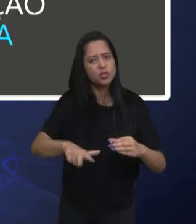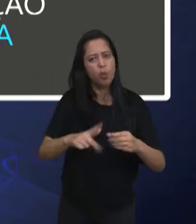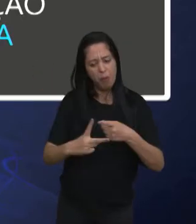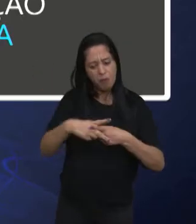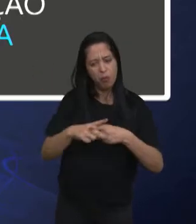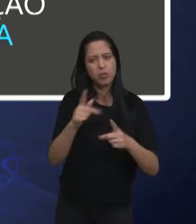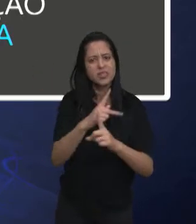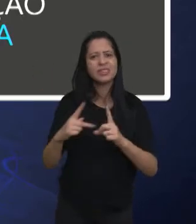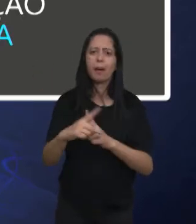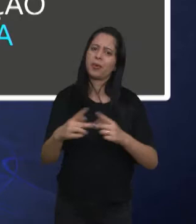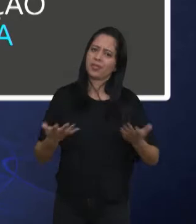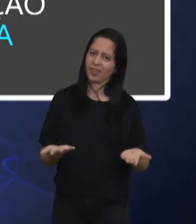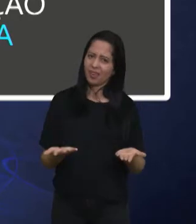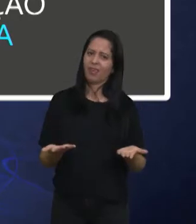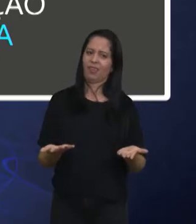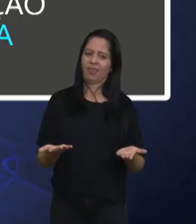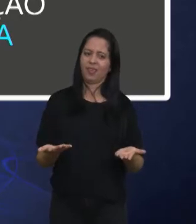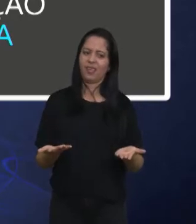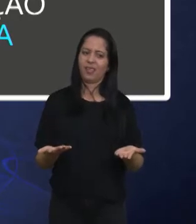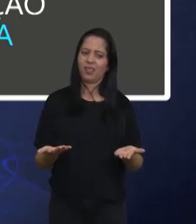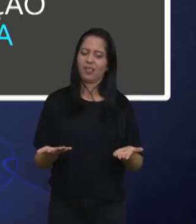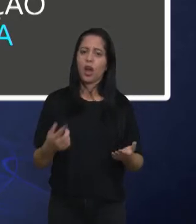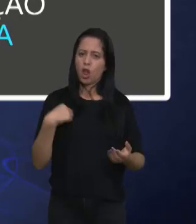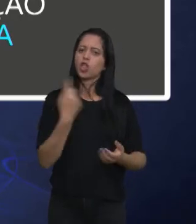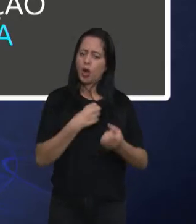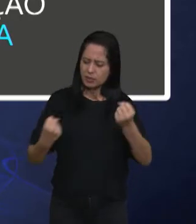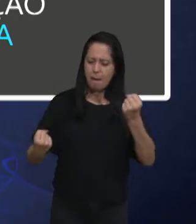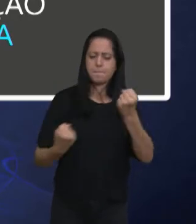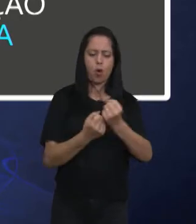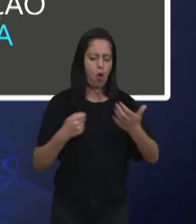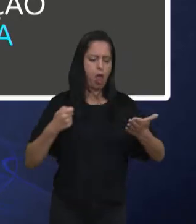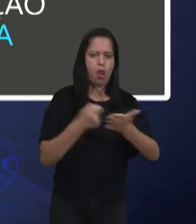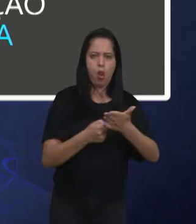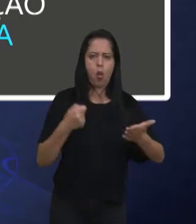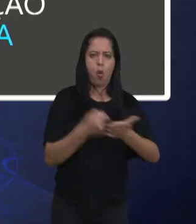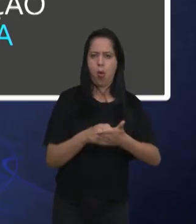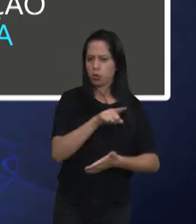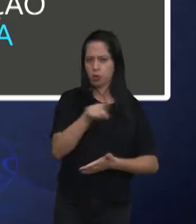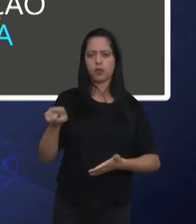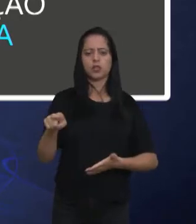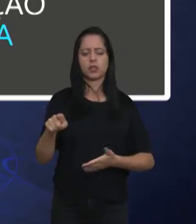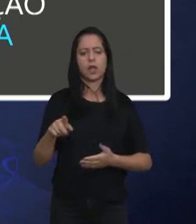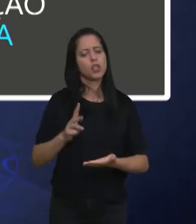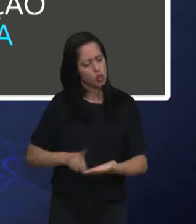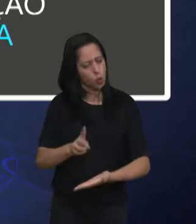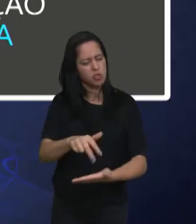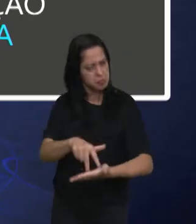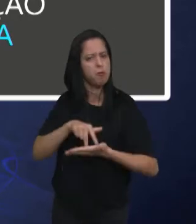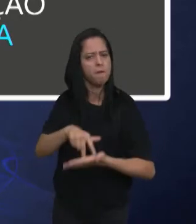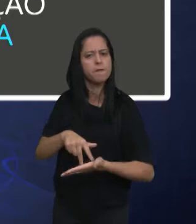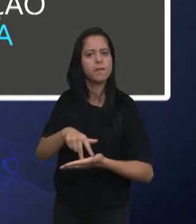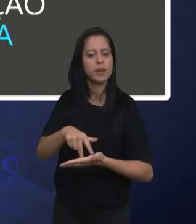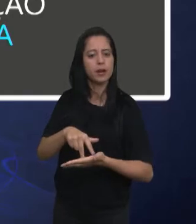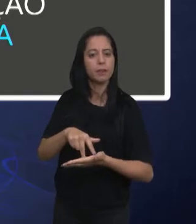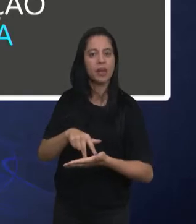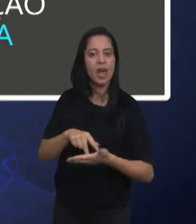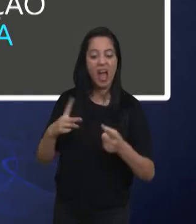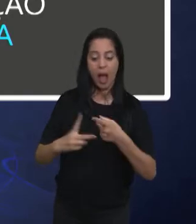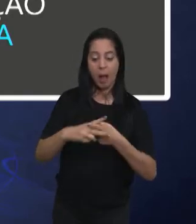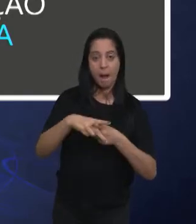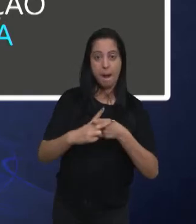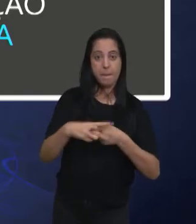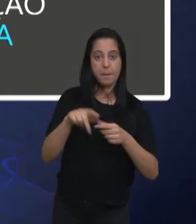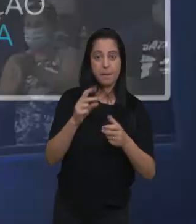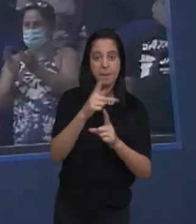da Previdência. Então, todo o nosso apoio à luta de vocês, continuem firme, e é a pior reforma da